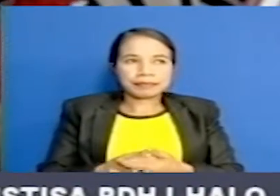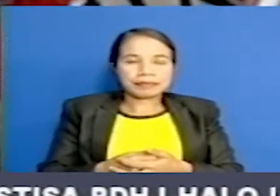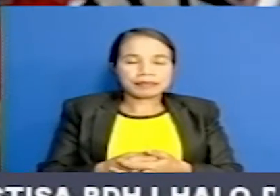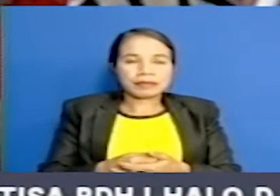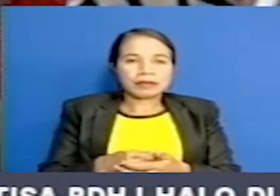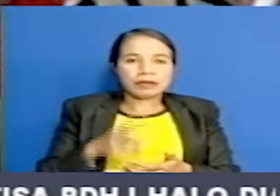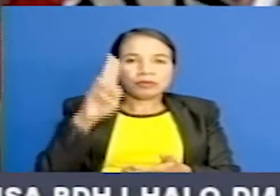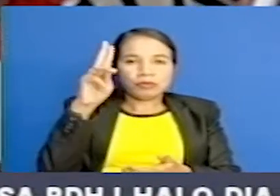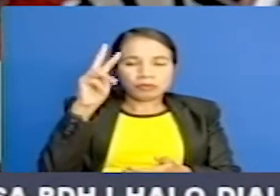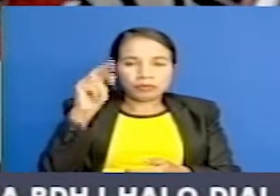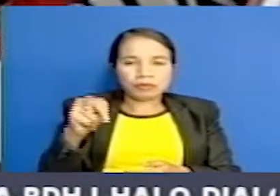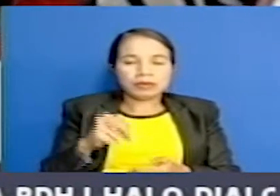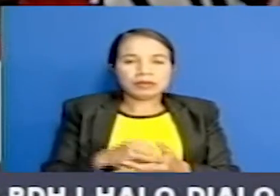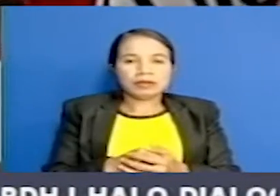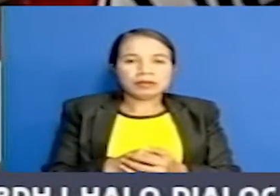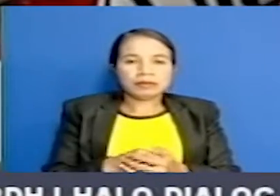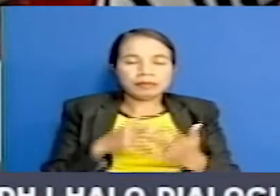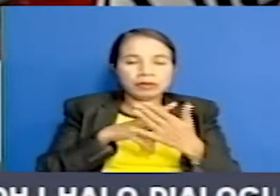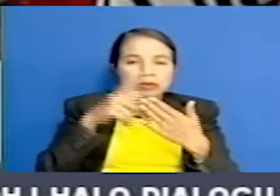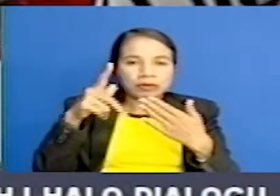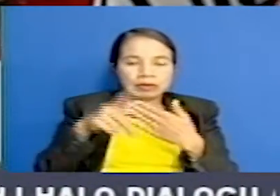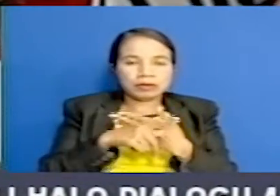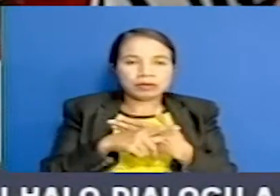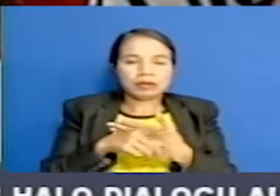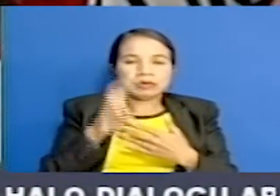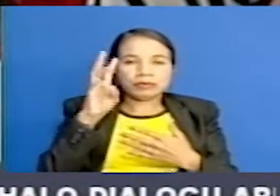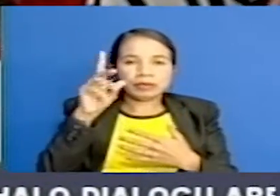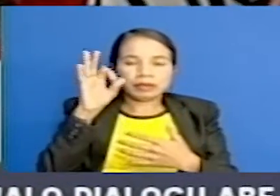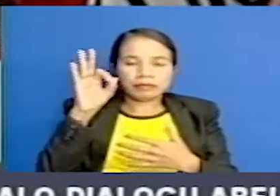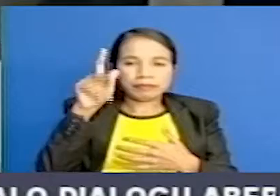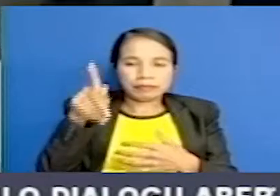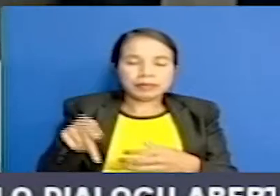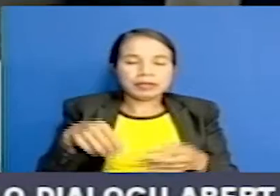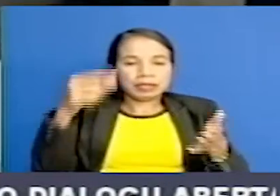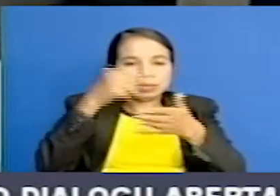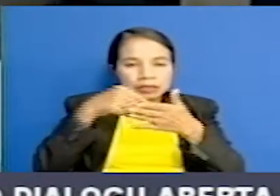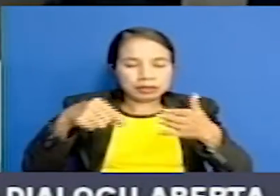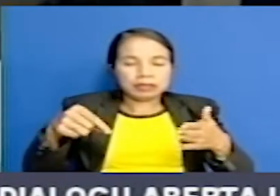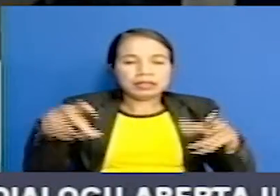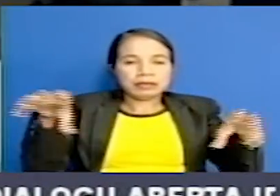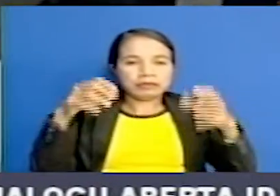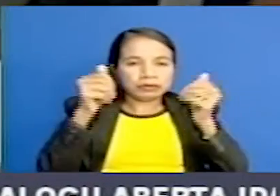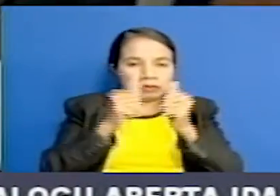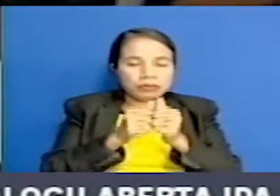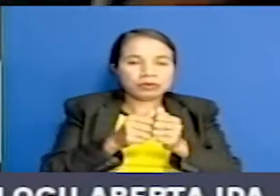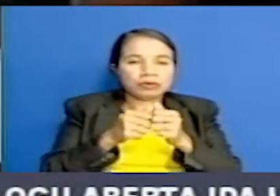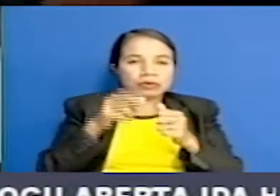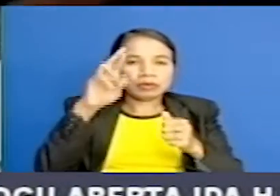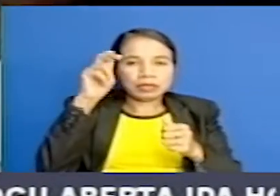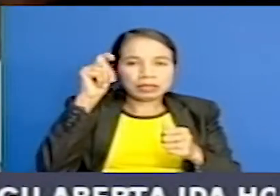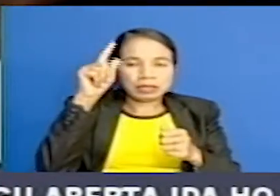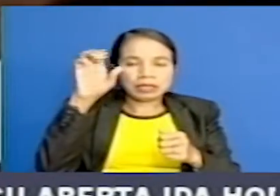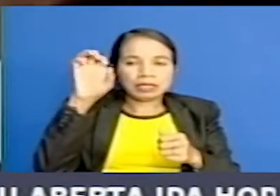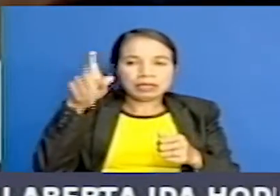Agência Nações Unidas World Food Program WFP e a Timor-Leste assina acordo com a operação IDA com a Rádio e Televisão